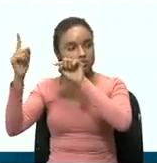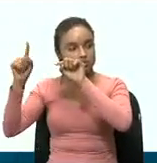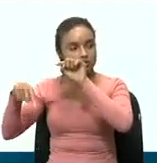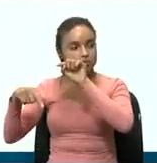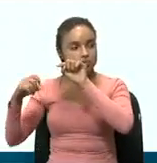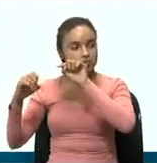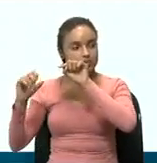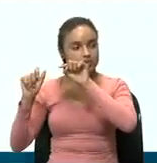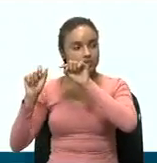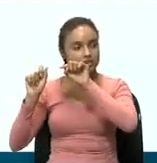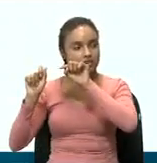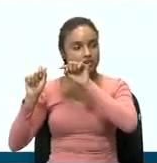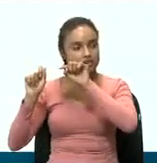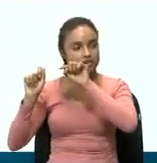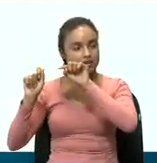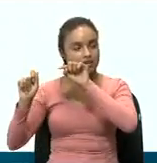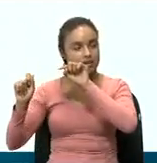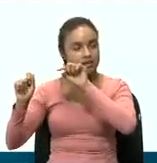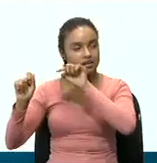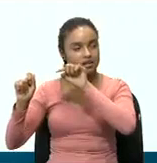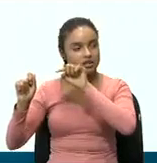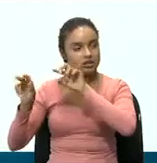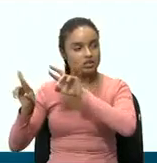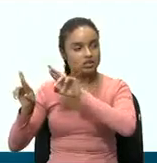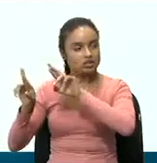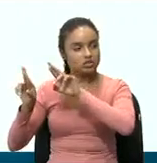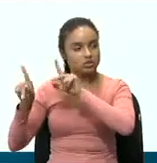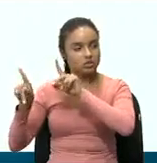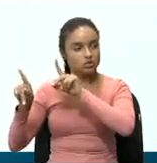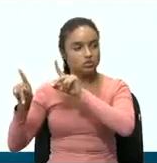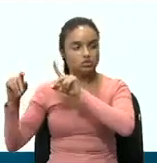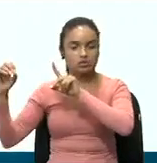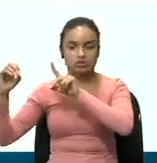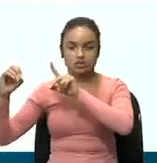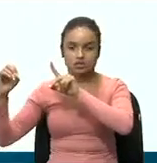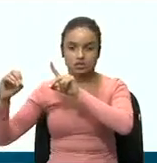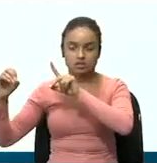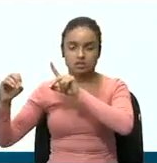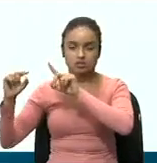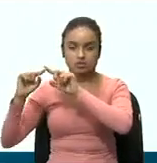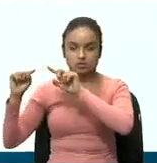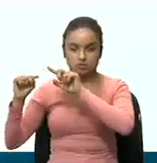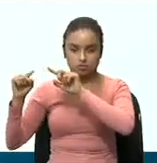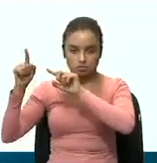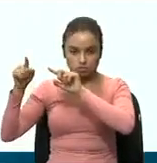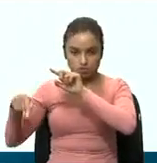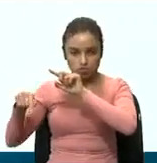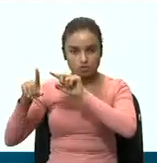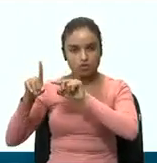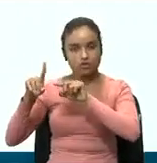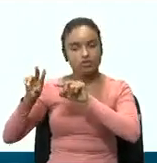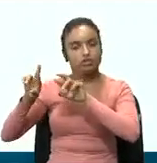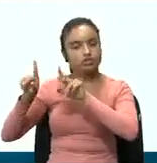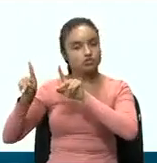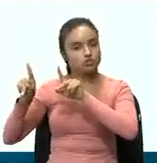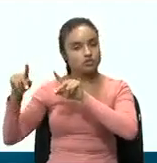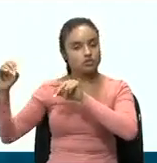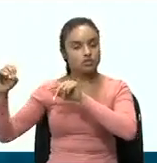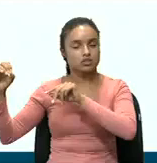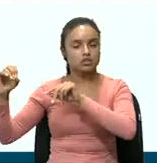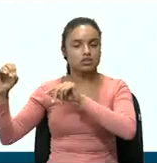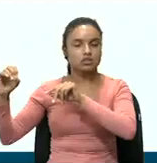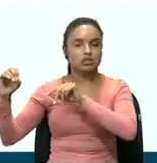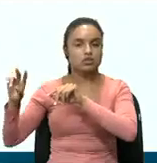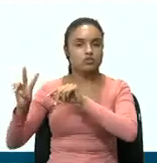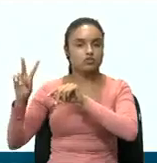isso aqui, então você vai ter um somatório de 1 ao infinito de 0, né? Você vai ter então nesse caso específico uma série geométrica. Então, como